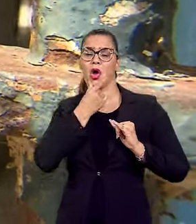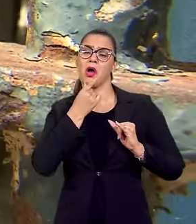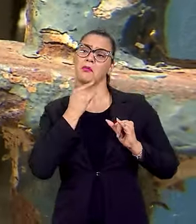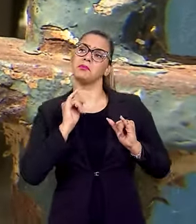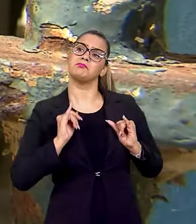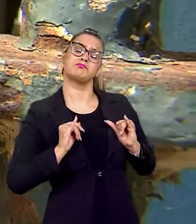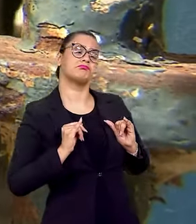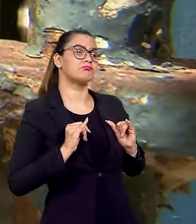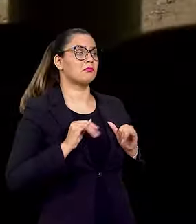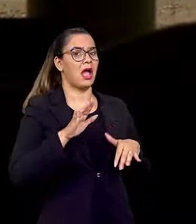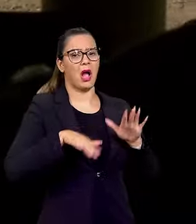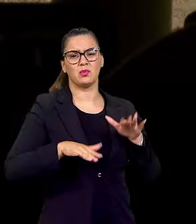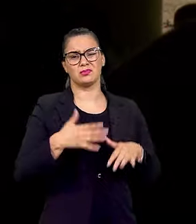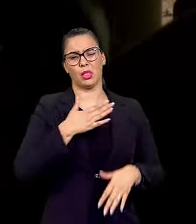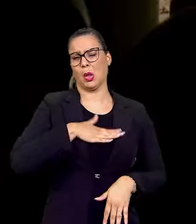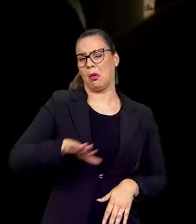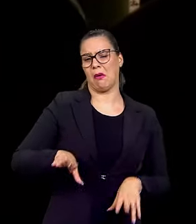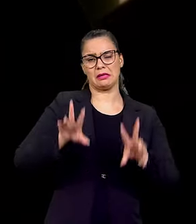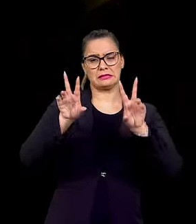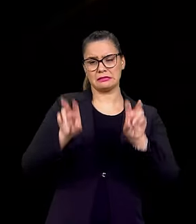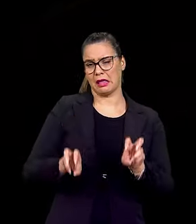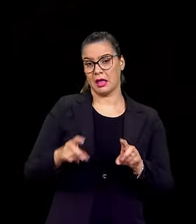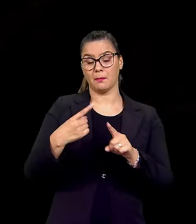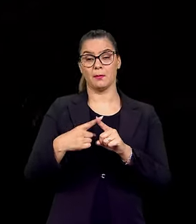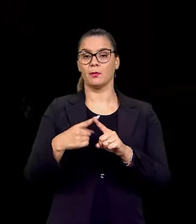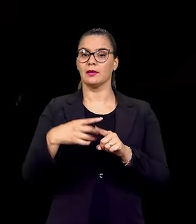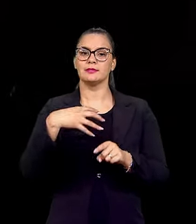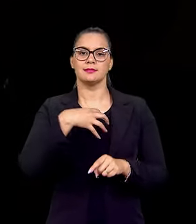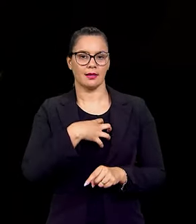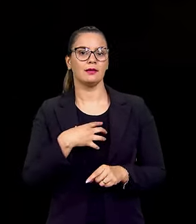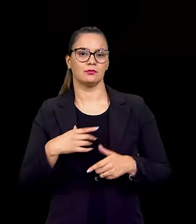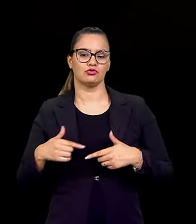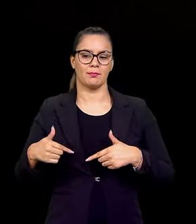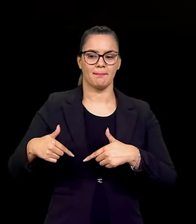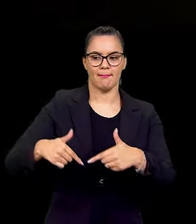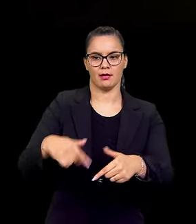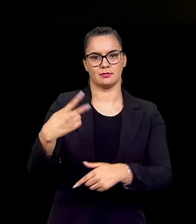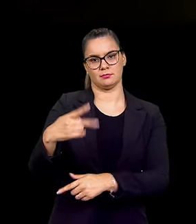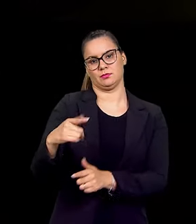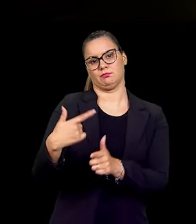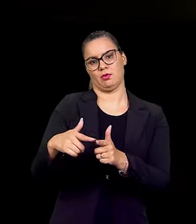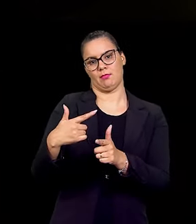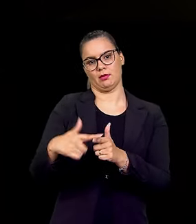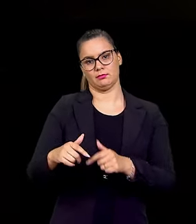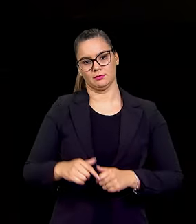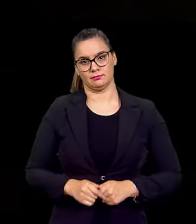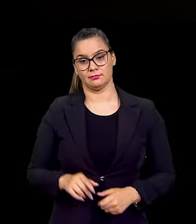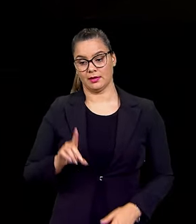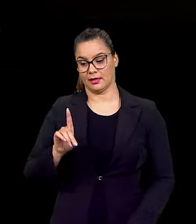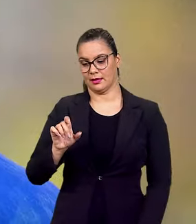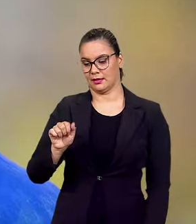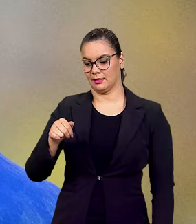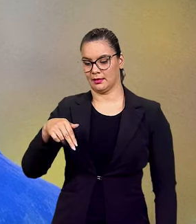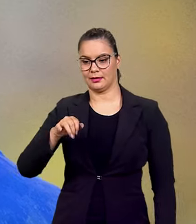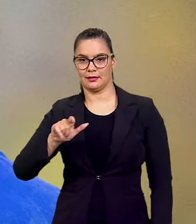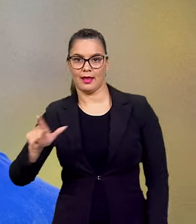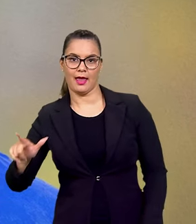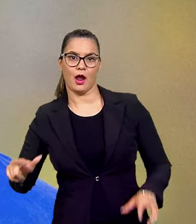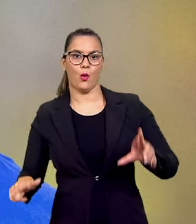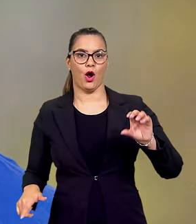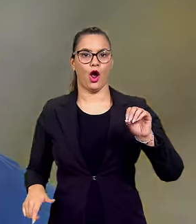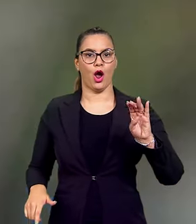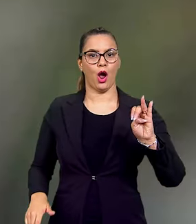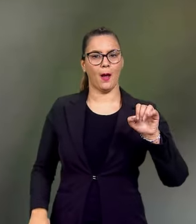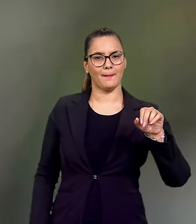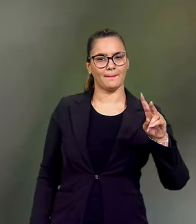indiferença masculina. Tantos homens não gostam de falar dessas coisas porque sentem que fazem parte do problema. Daniel